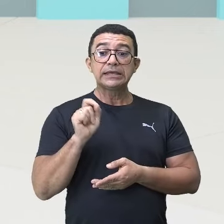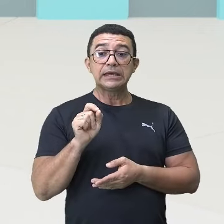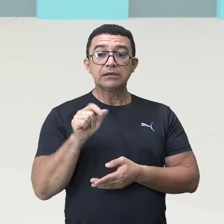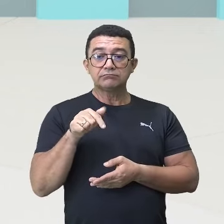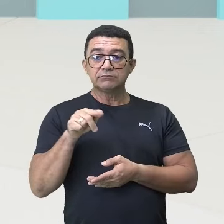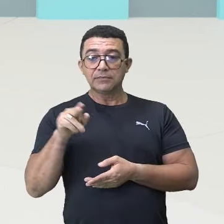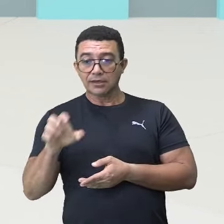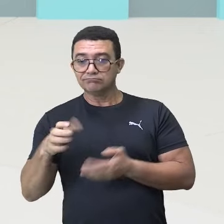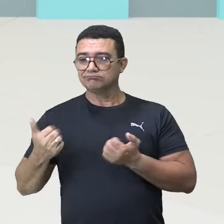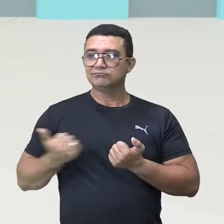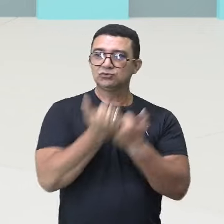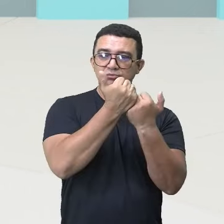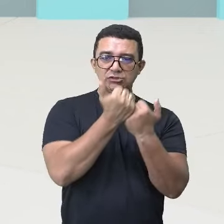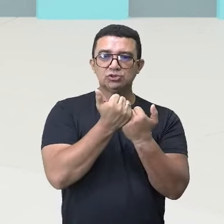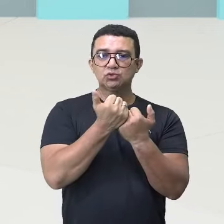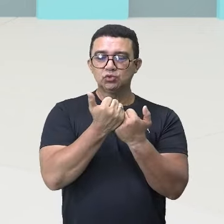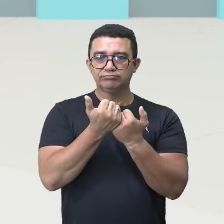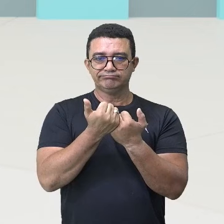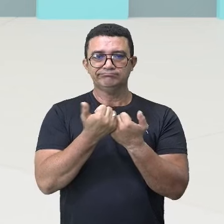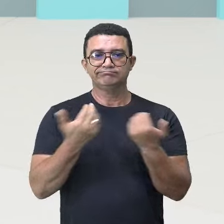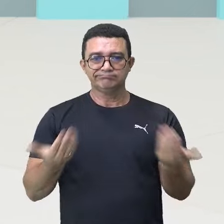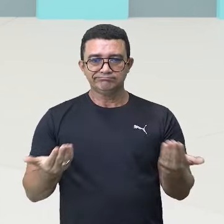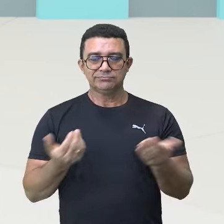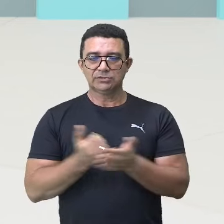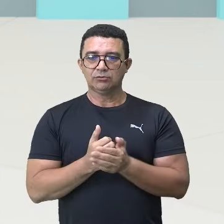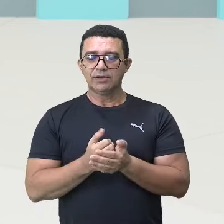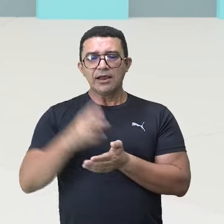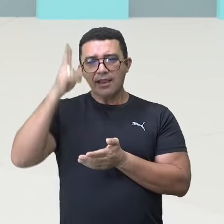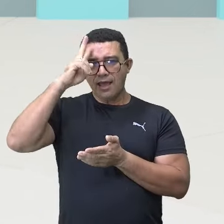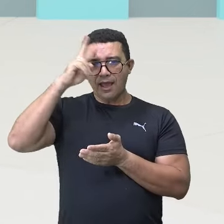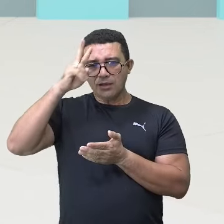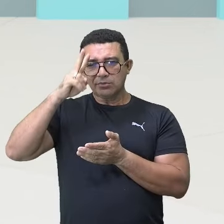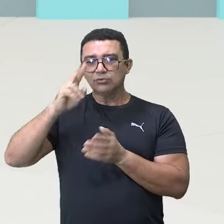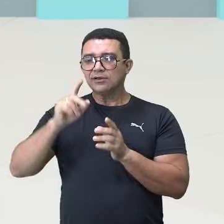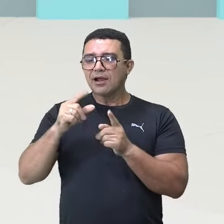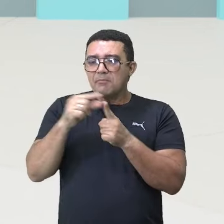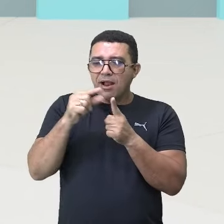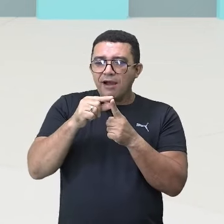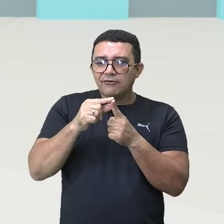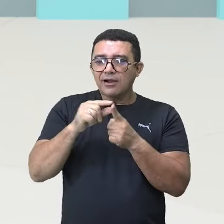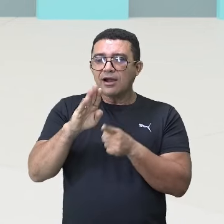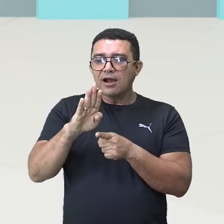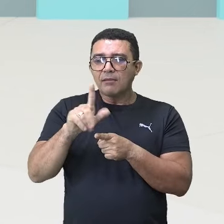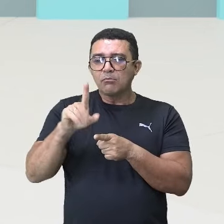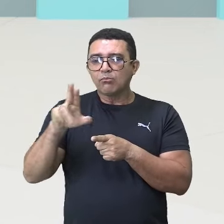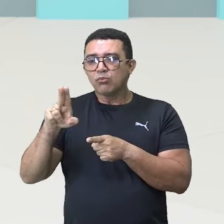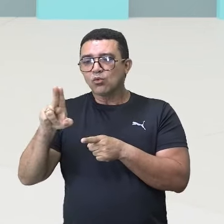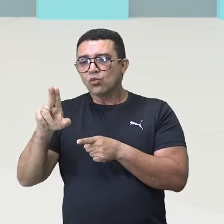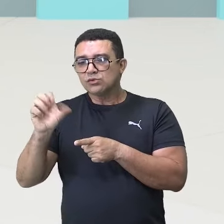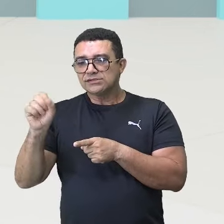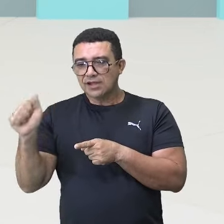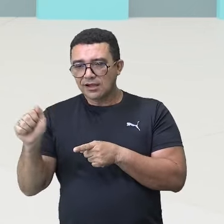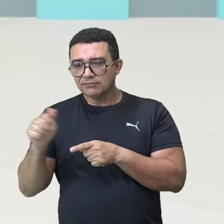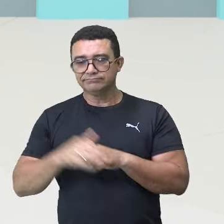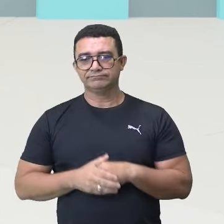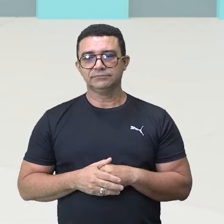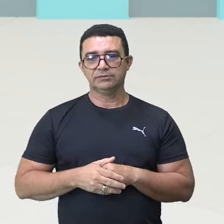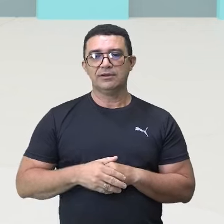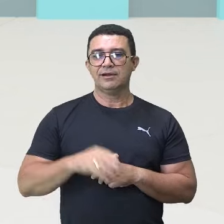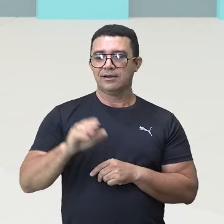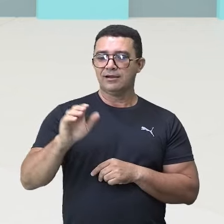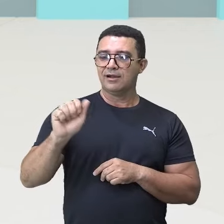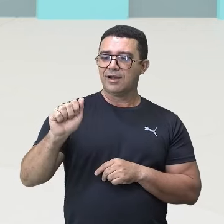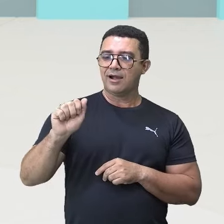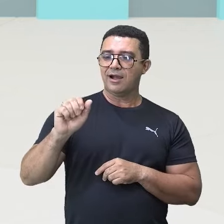está substituindo está retomando a palavra blusa É como se eu falasse a blusa a